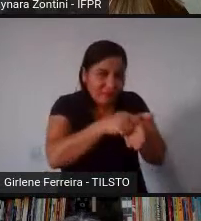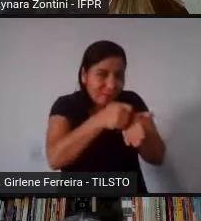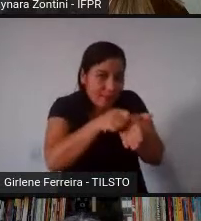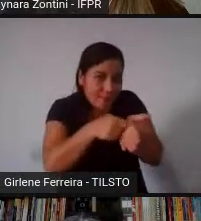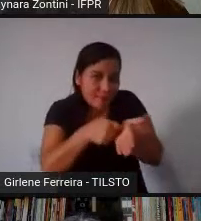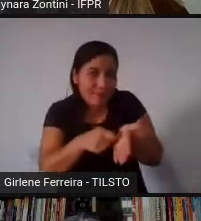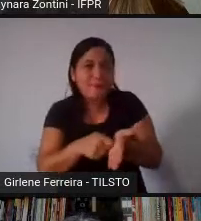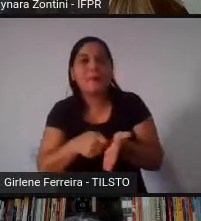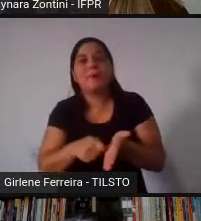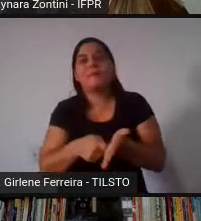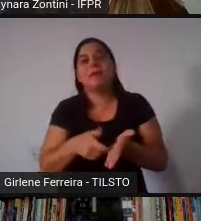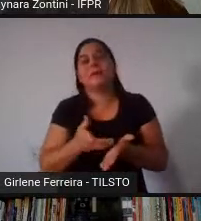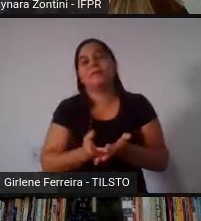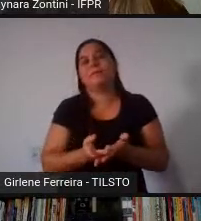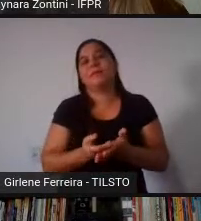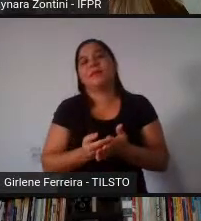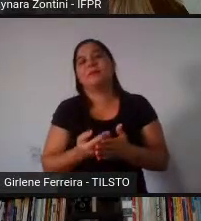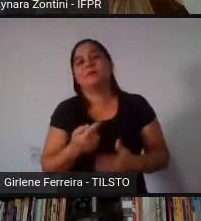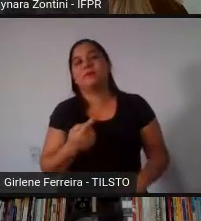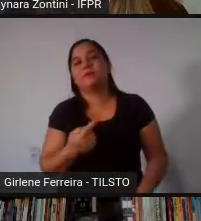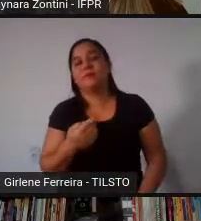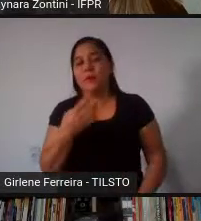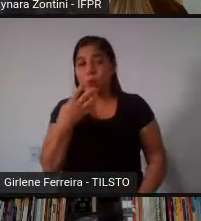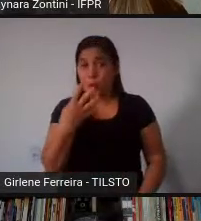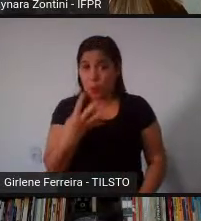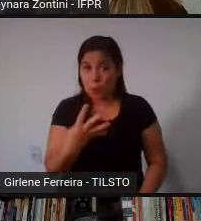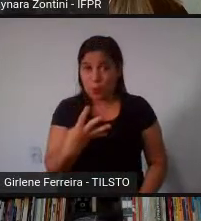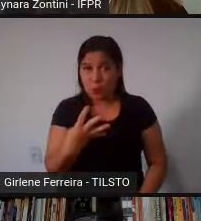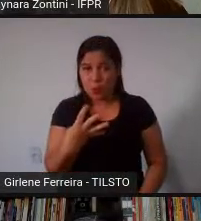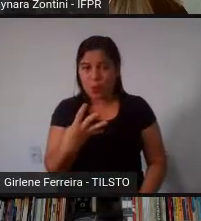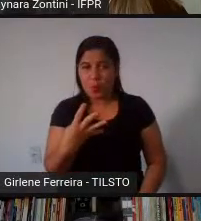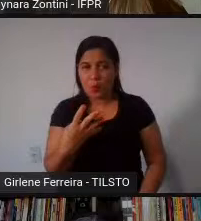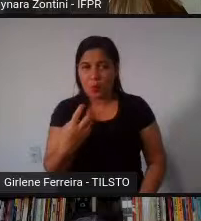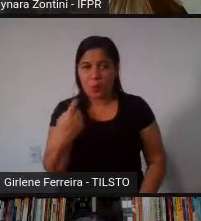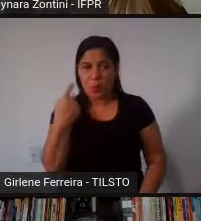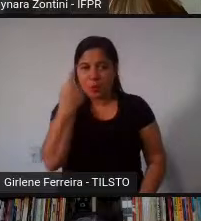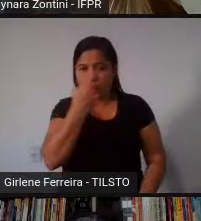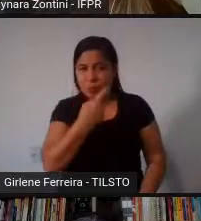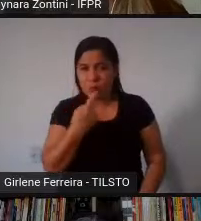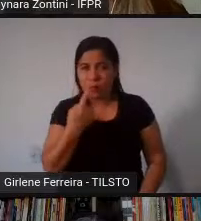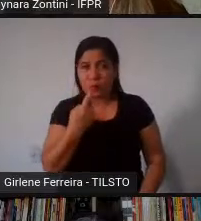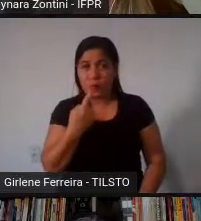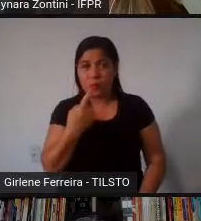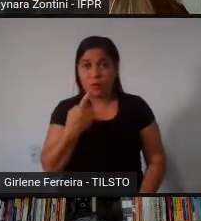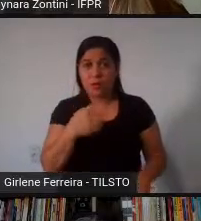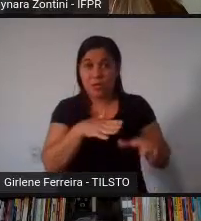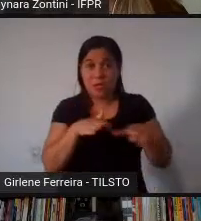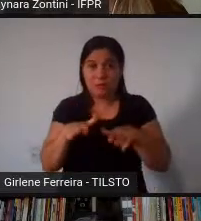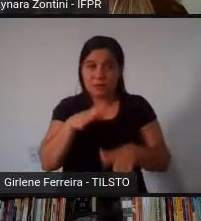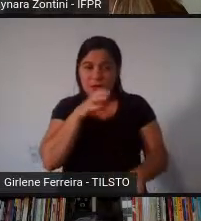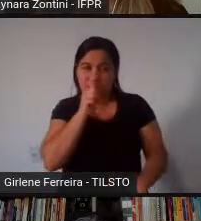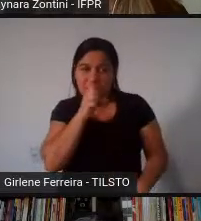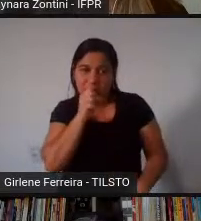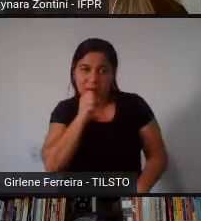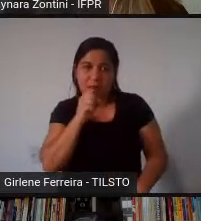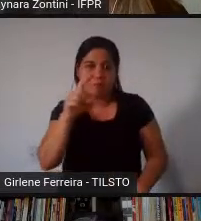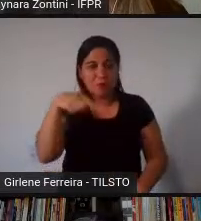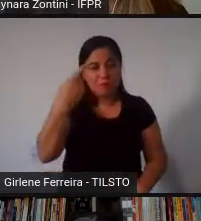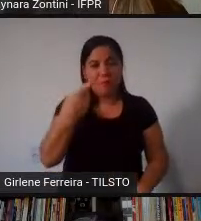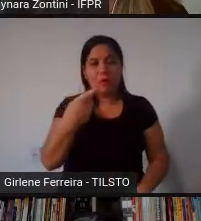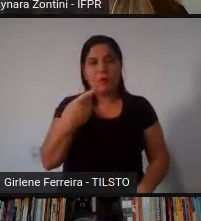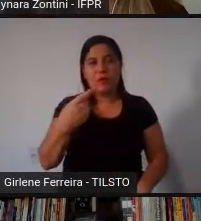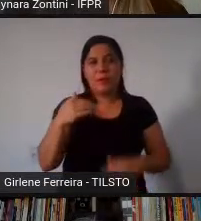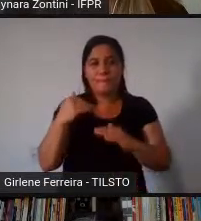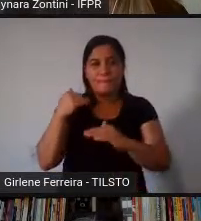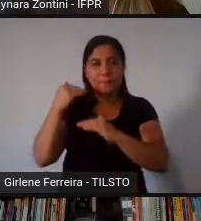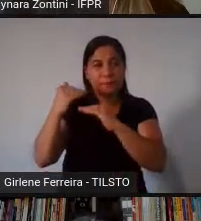por exemplo, então fica 4 horas um sábado, geralmente o Poti é sábado, e depois durante a semana, se você tá, sei lá,